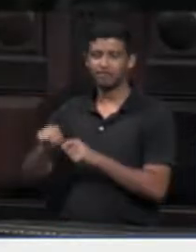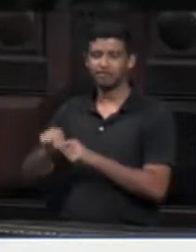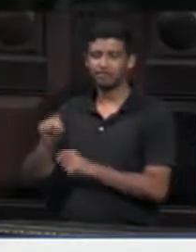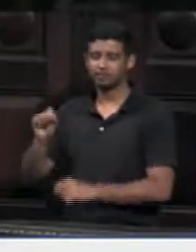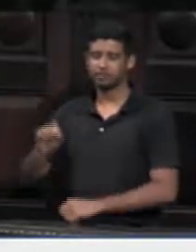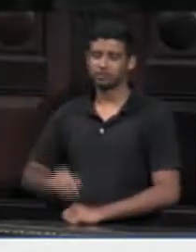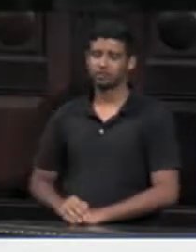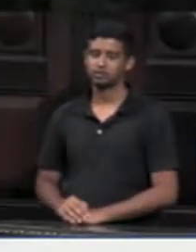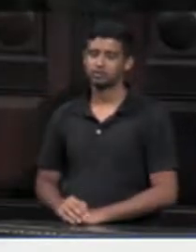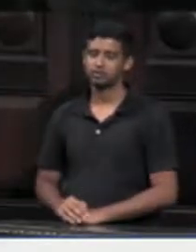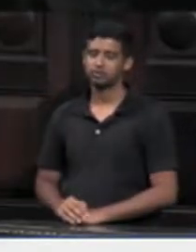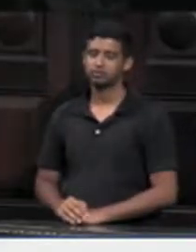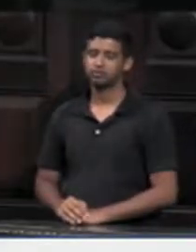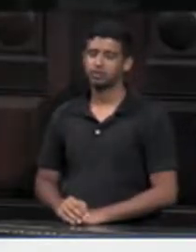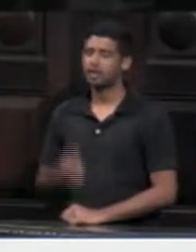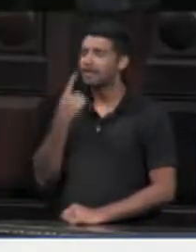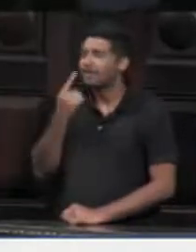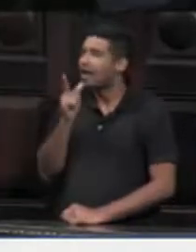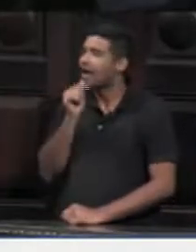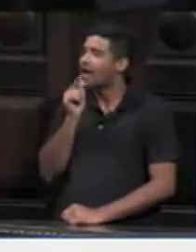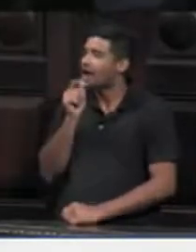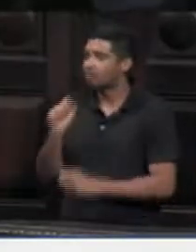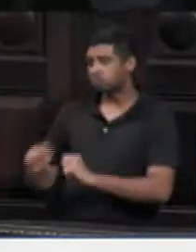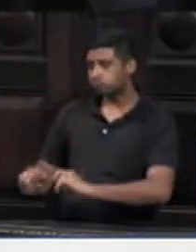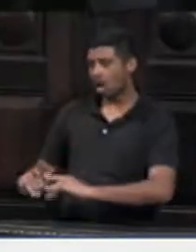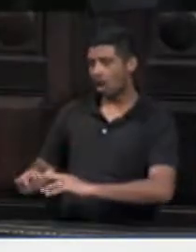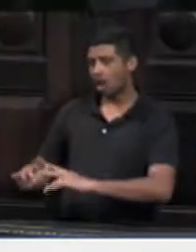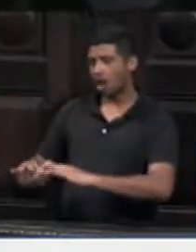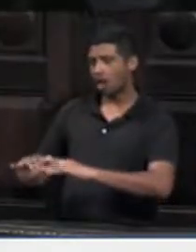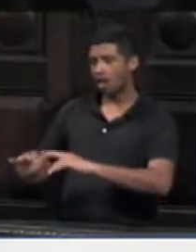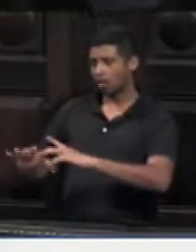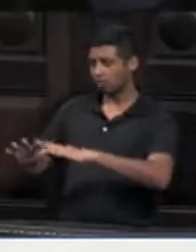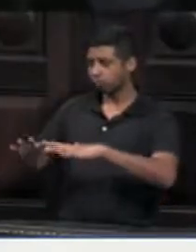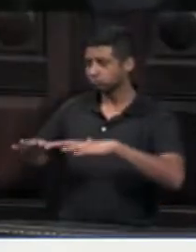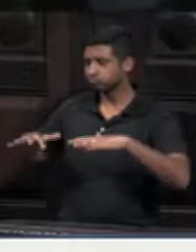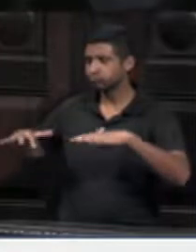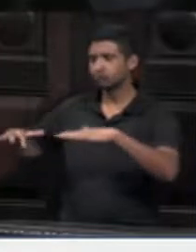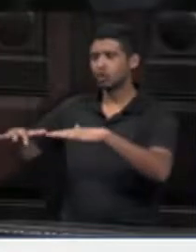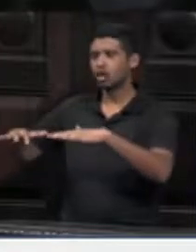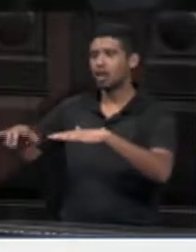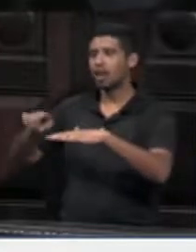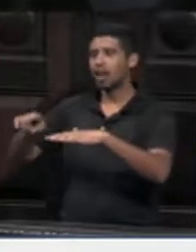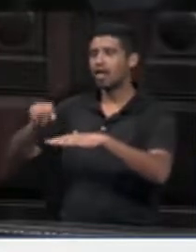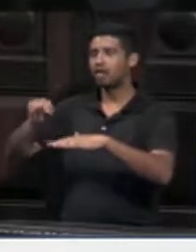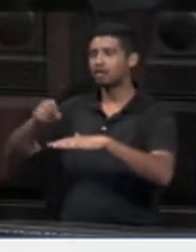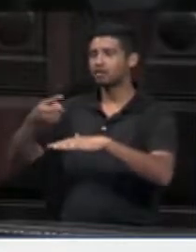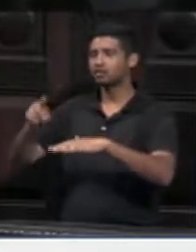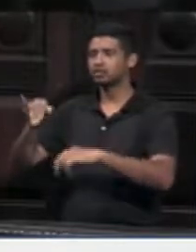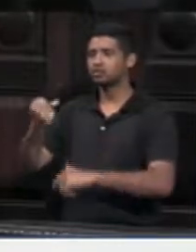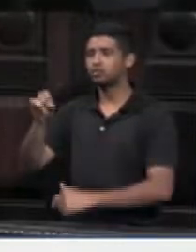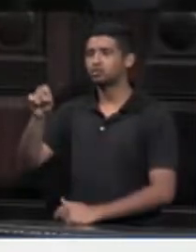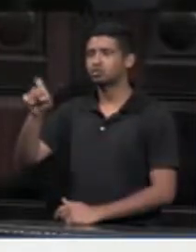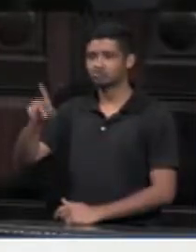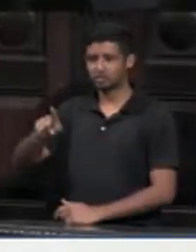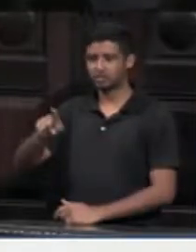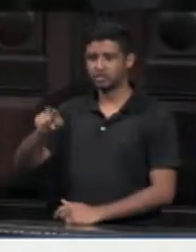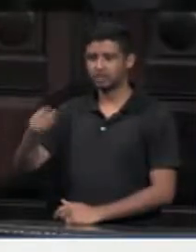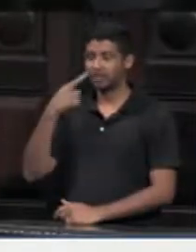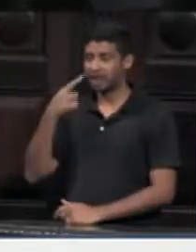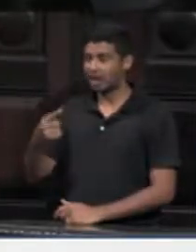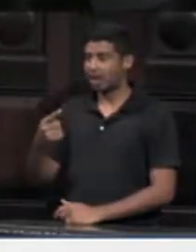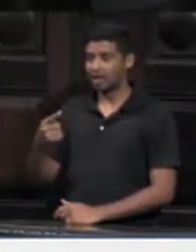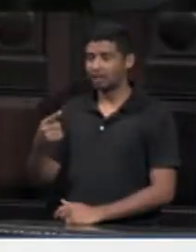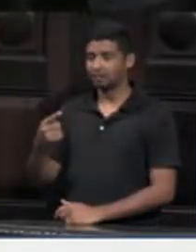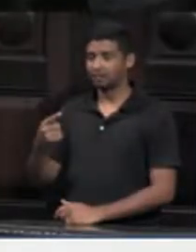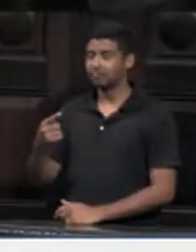ela enche a bacia de São José do Vale da Boa Morte, que é uma bacia